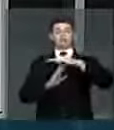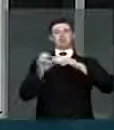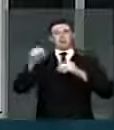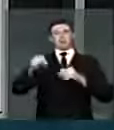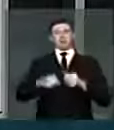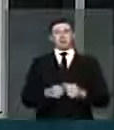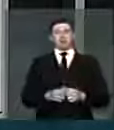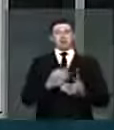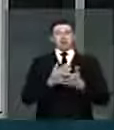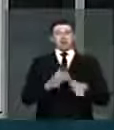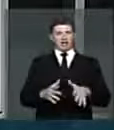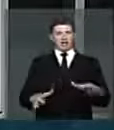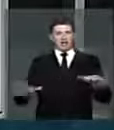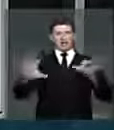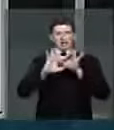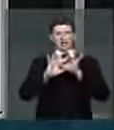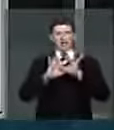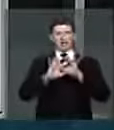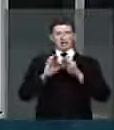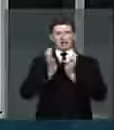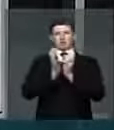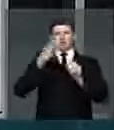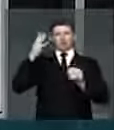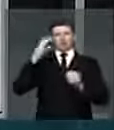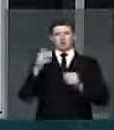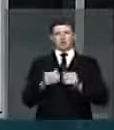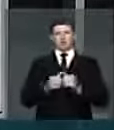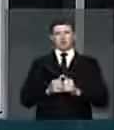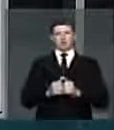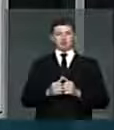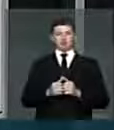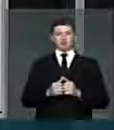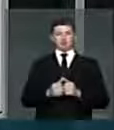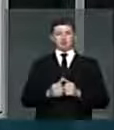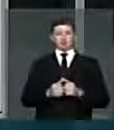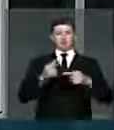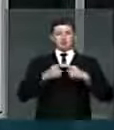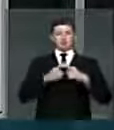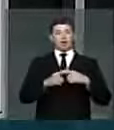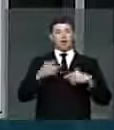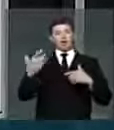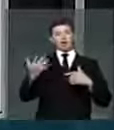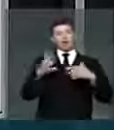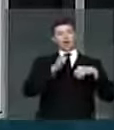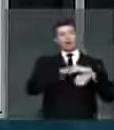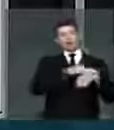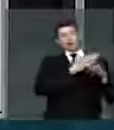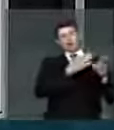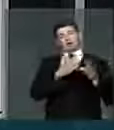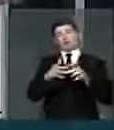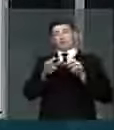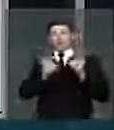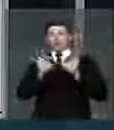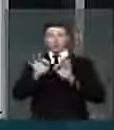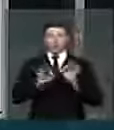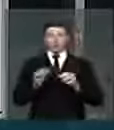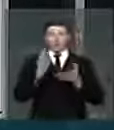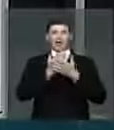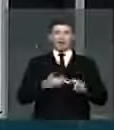temos que acabar com as coligações proporcionais e uma cláusula de barreiras, para que ao longo do tempo haja um ajuste, uma redução